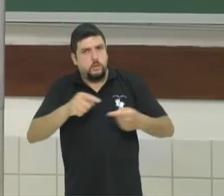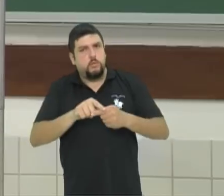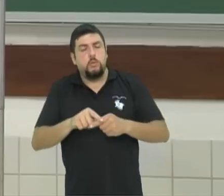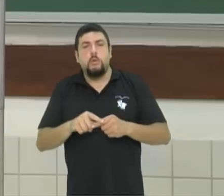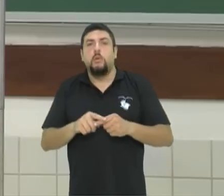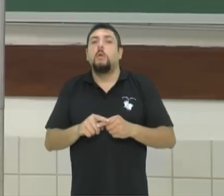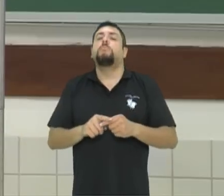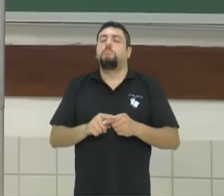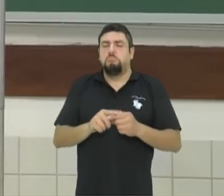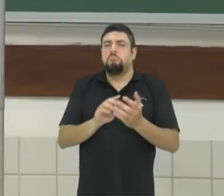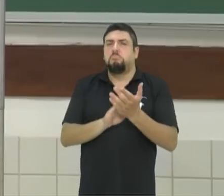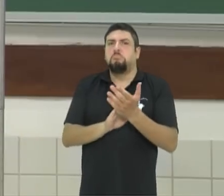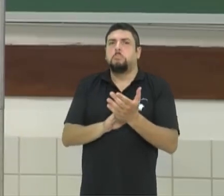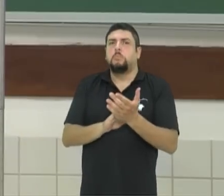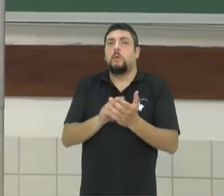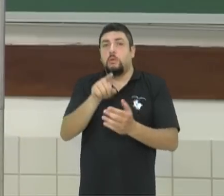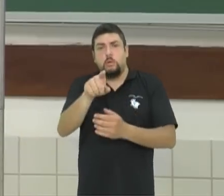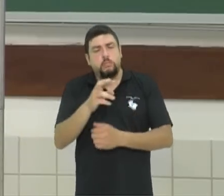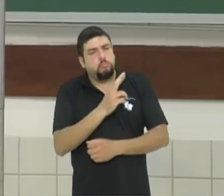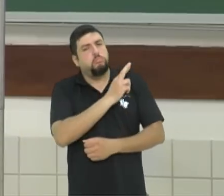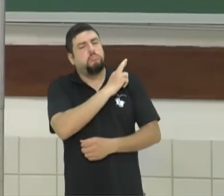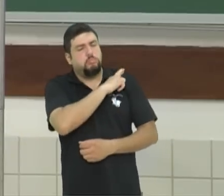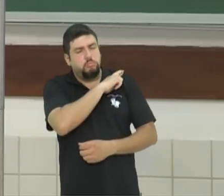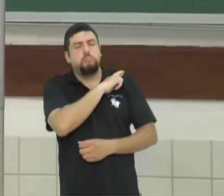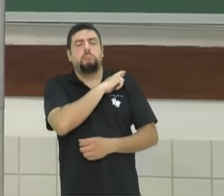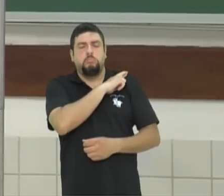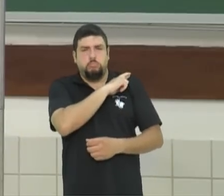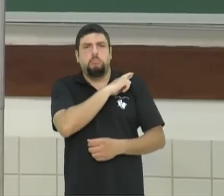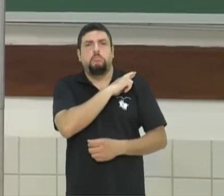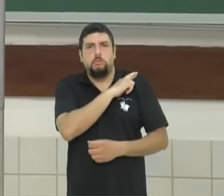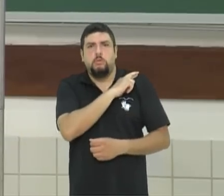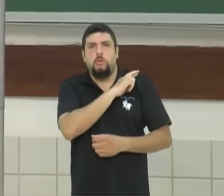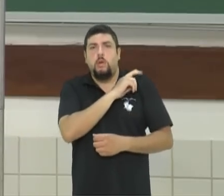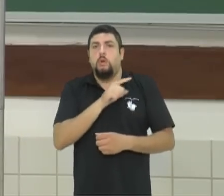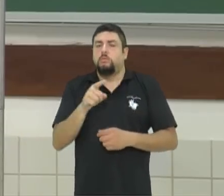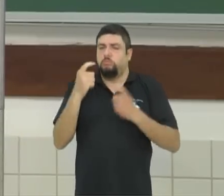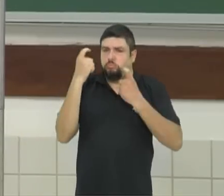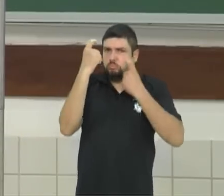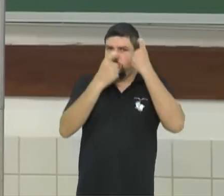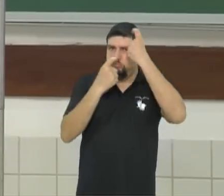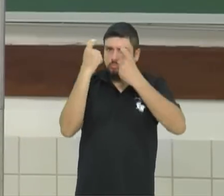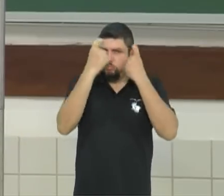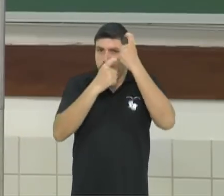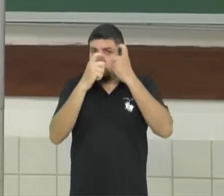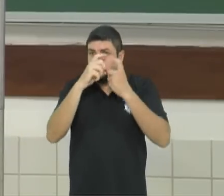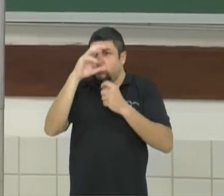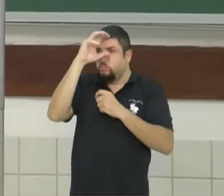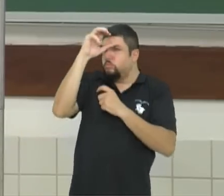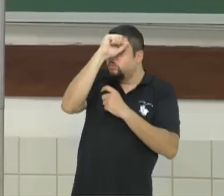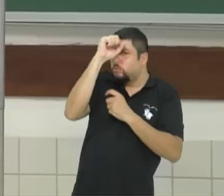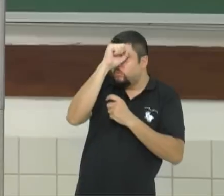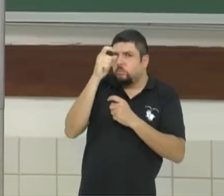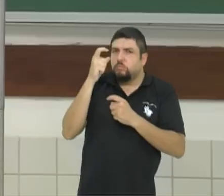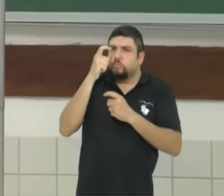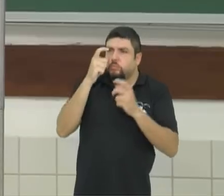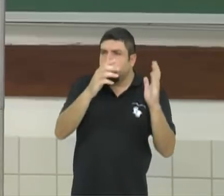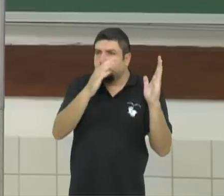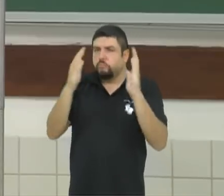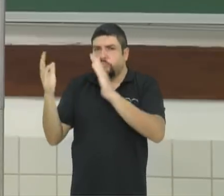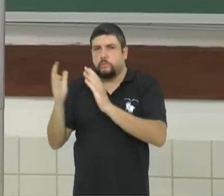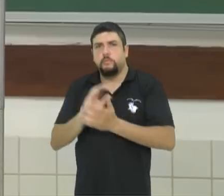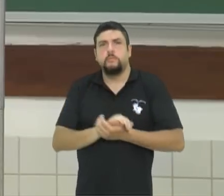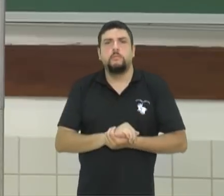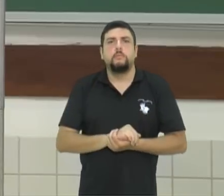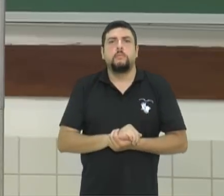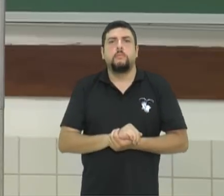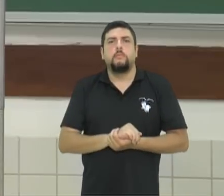têm responsabilidade com o intelecto de vocês, né? E estão aí preocupados com o aprendizado. Ainda continuo